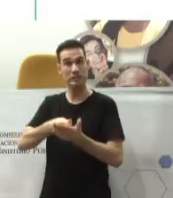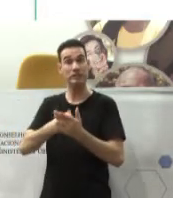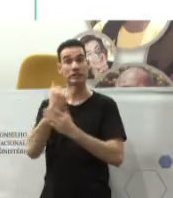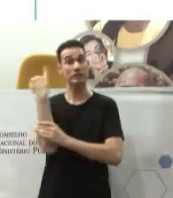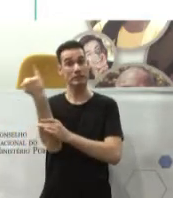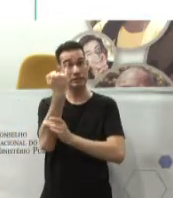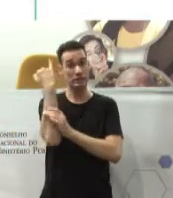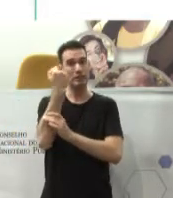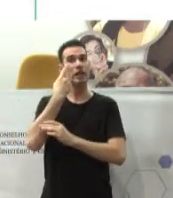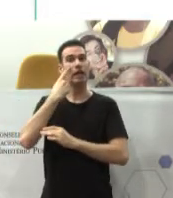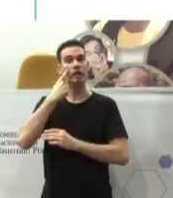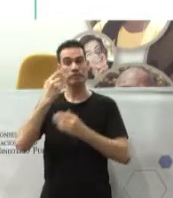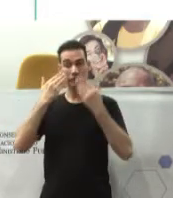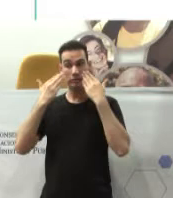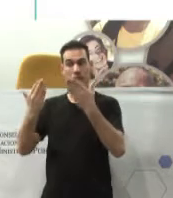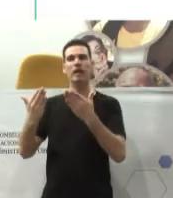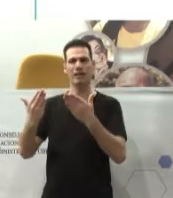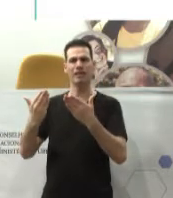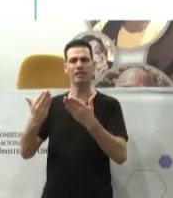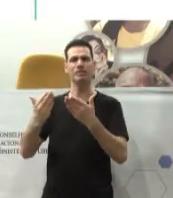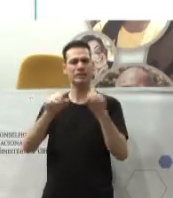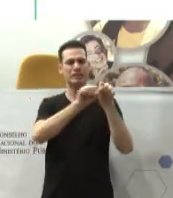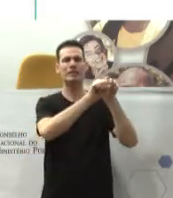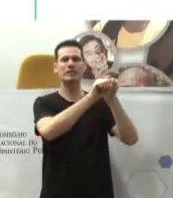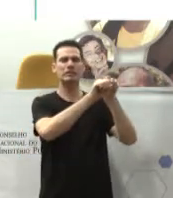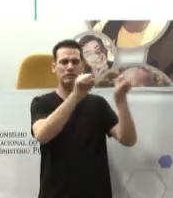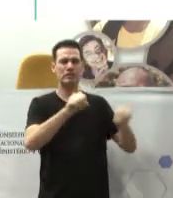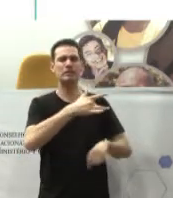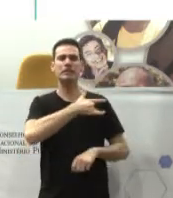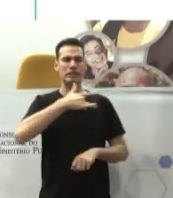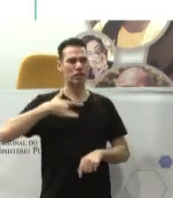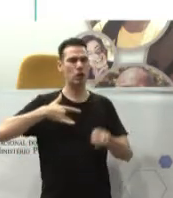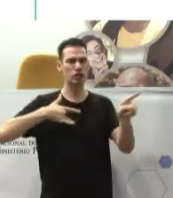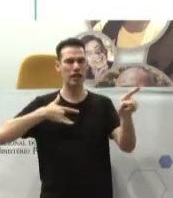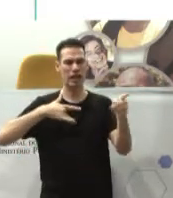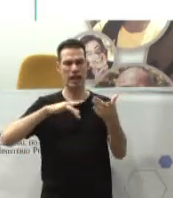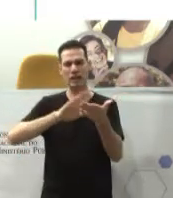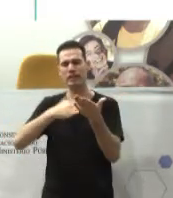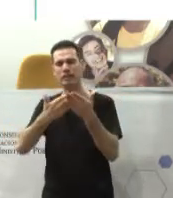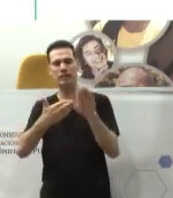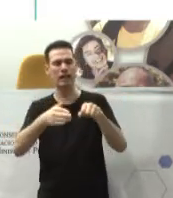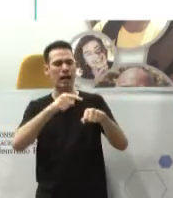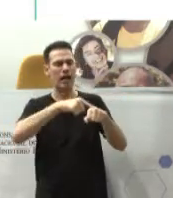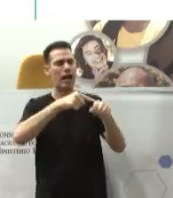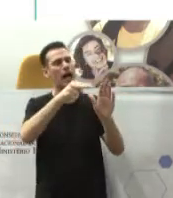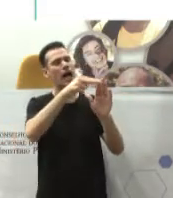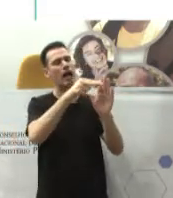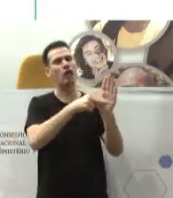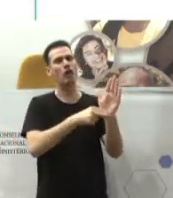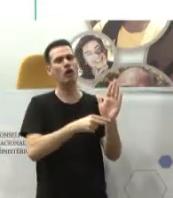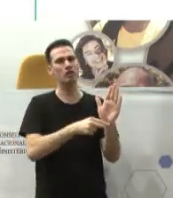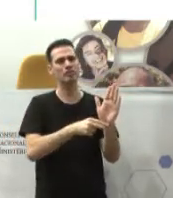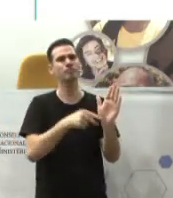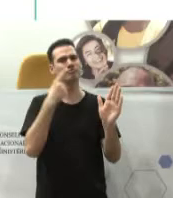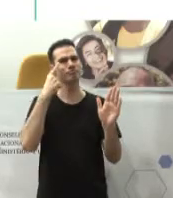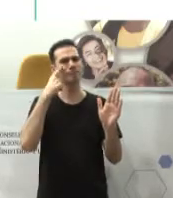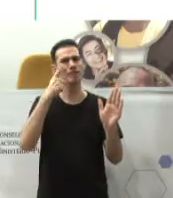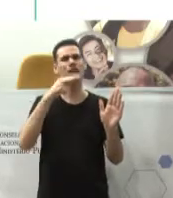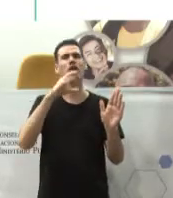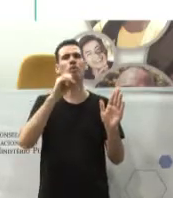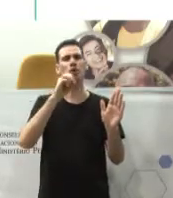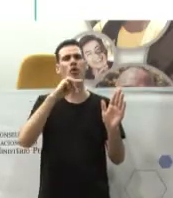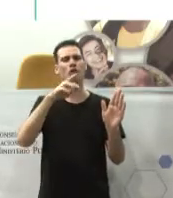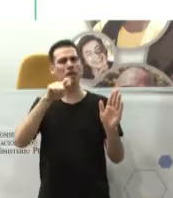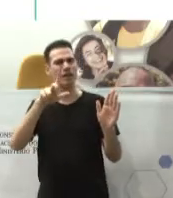importância, reconhecendo a saúde, que a interpretação da norma não é meramente programática. De modo geral,